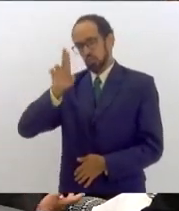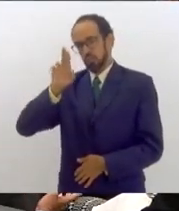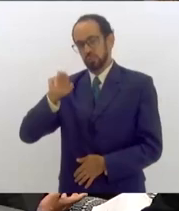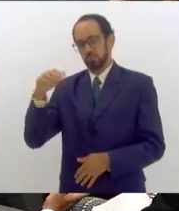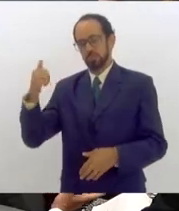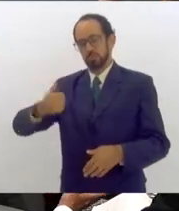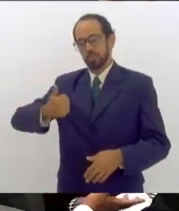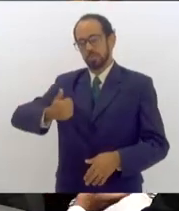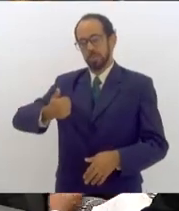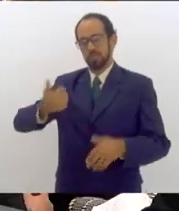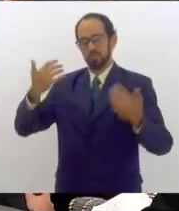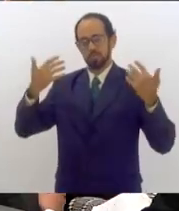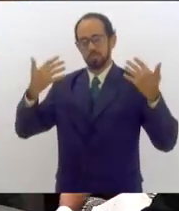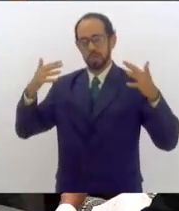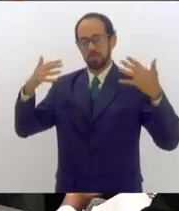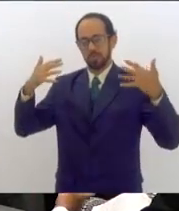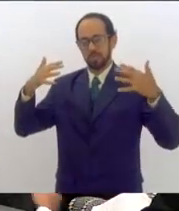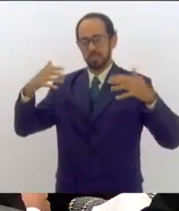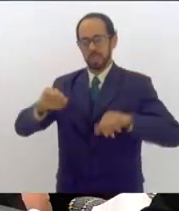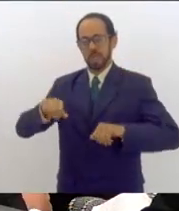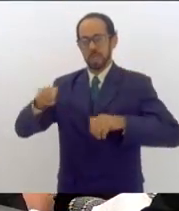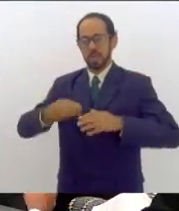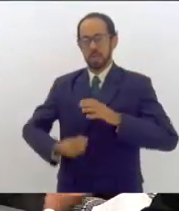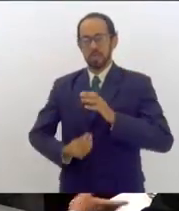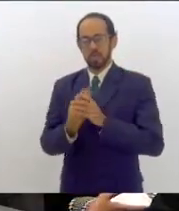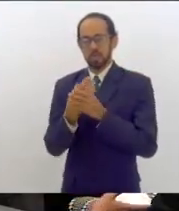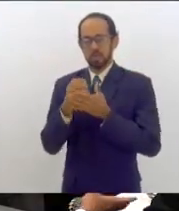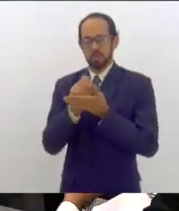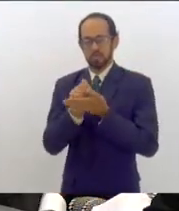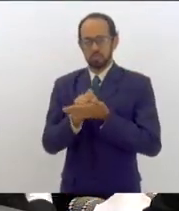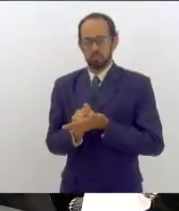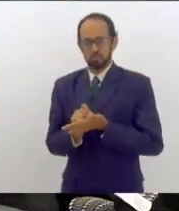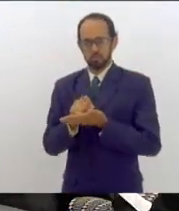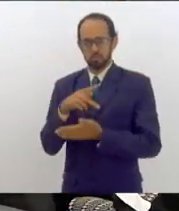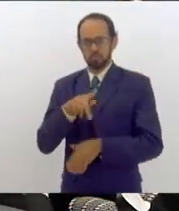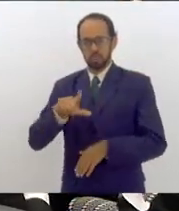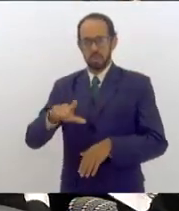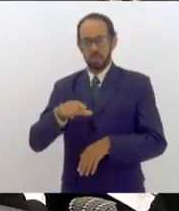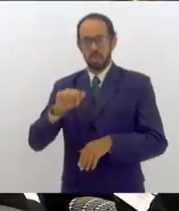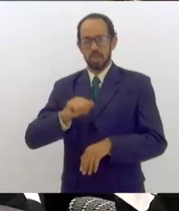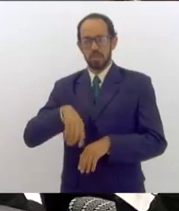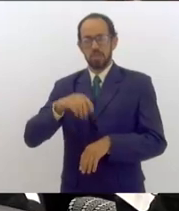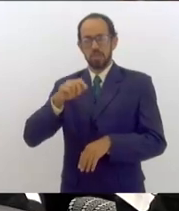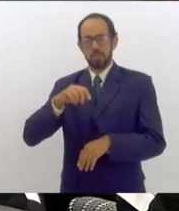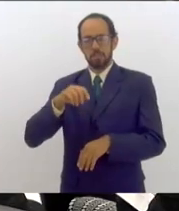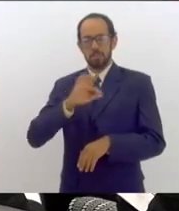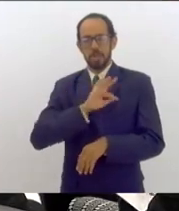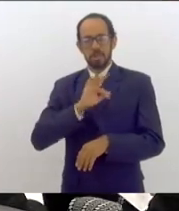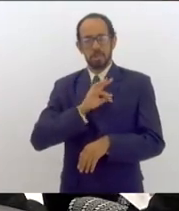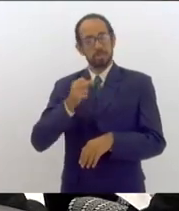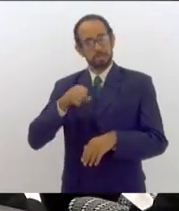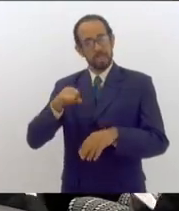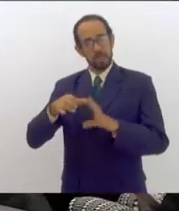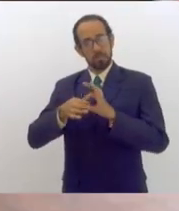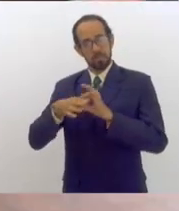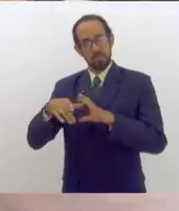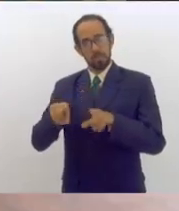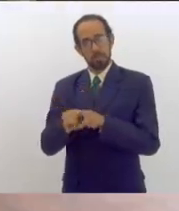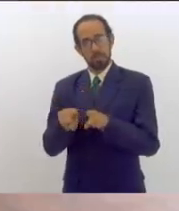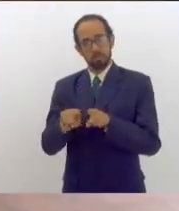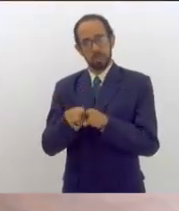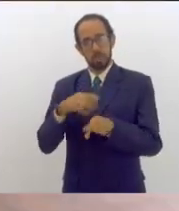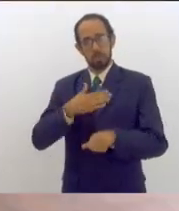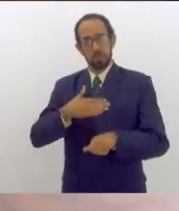parabenizar A autora do projeto a deputada Marta Rocha e se assim ela permitir gostaria também